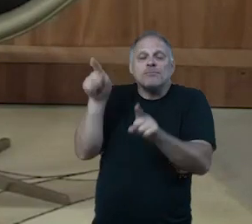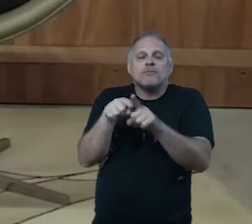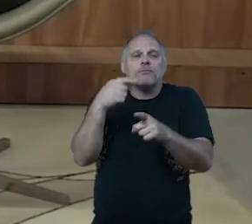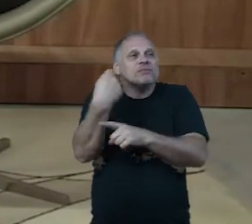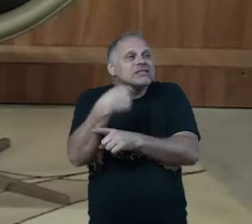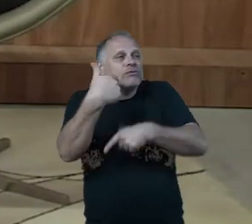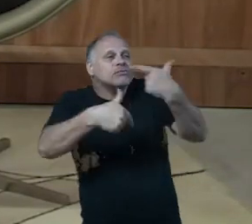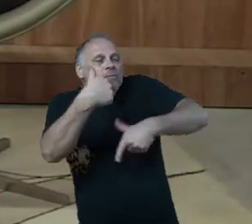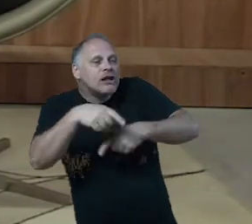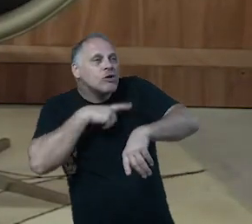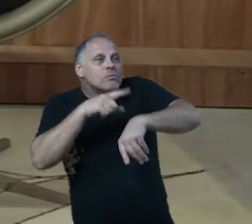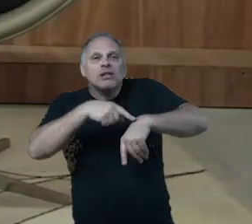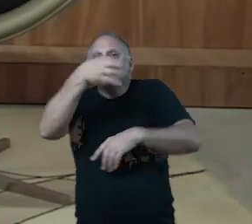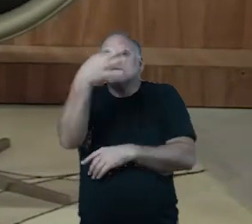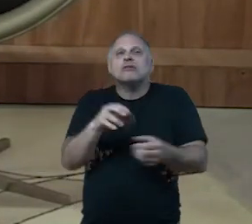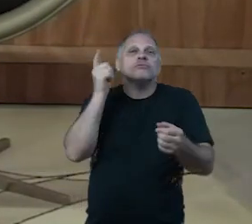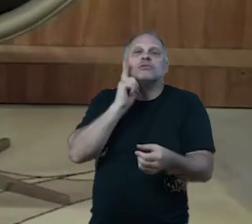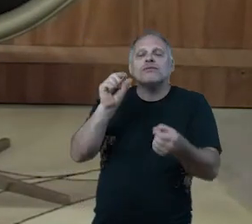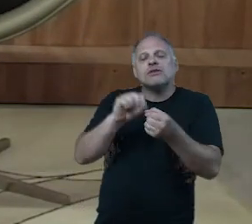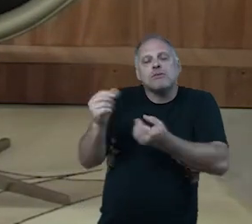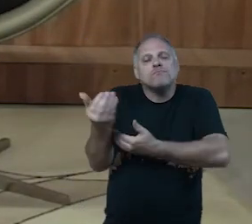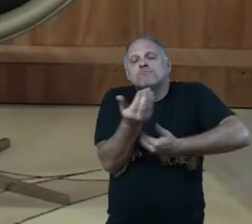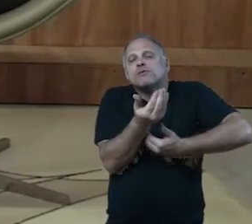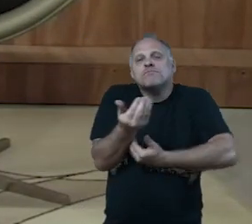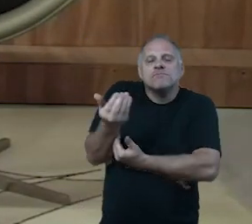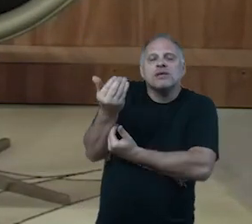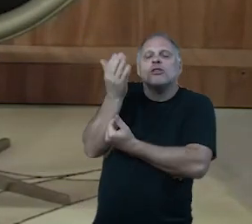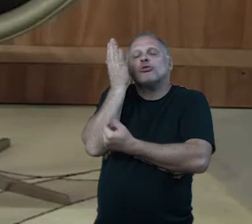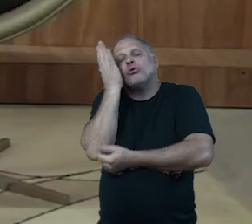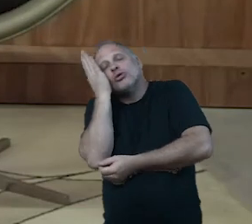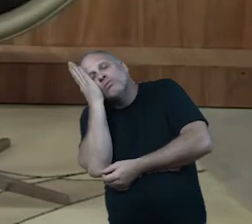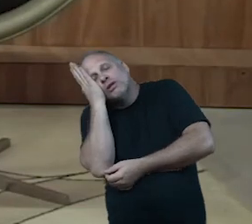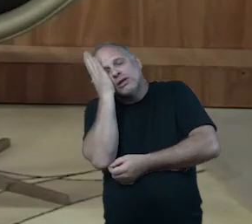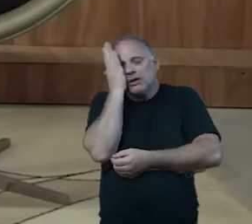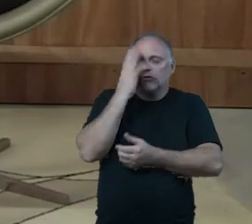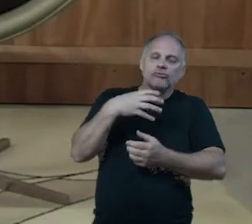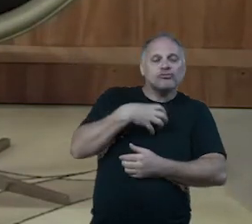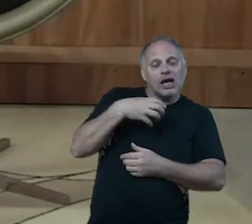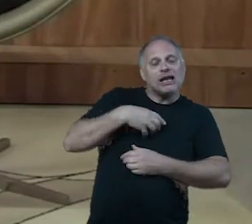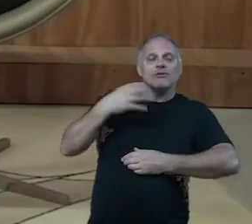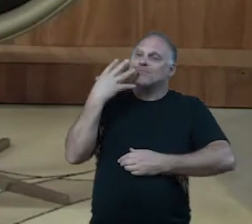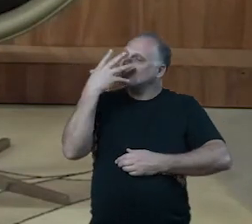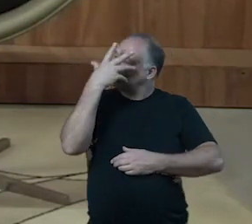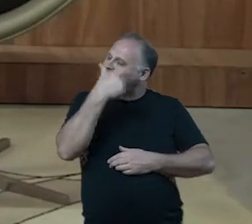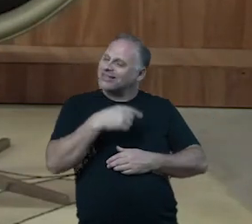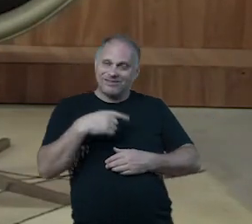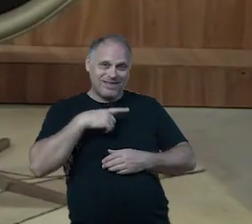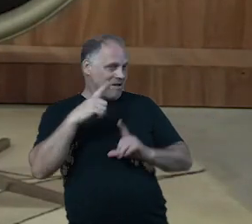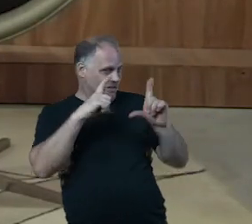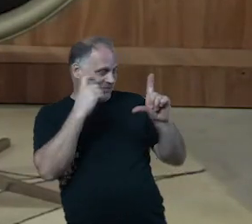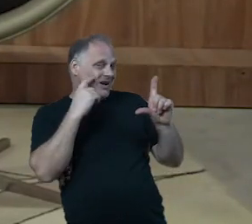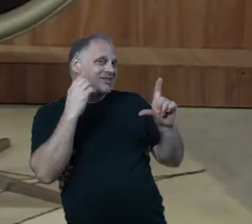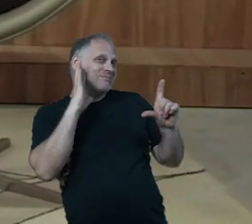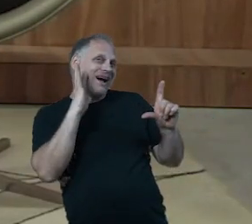for buscar um trabalho, porque tem um tempo certo para conseguir pegar o bebê, deixar ele dormindo, ficar naquelas poses bonitinhas, assim. Ela tem umas